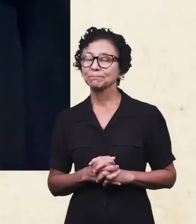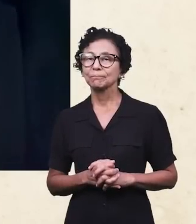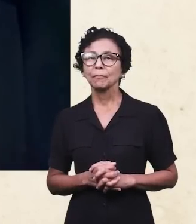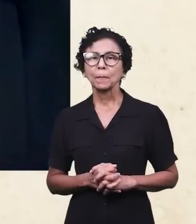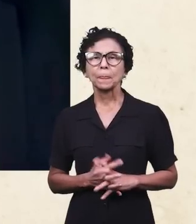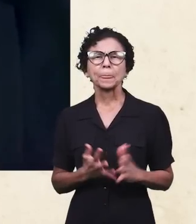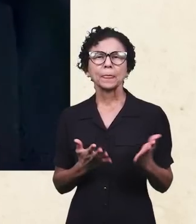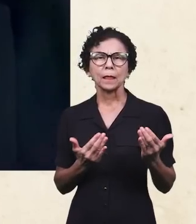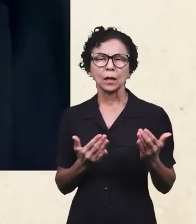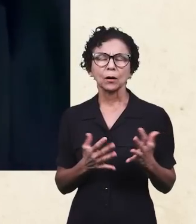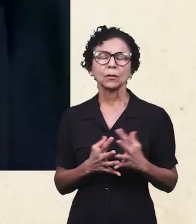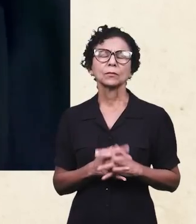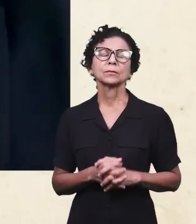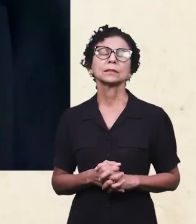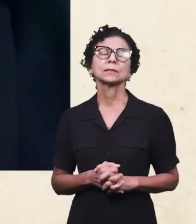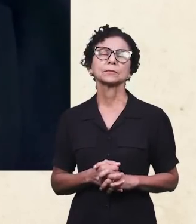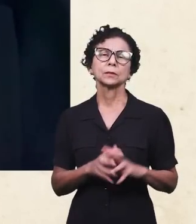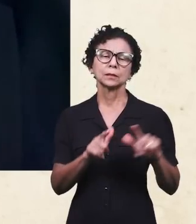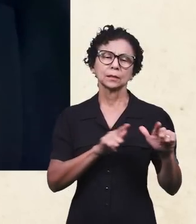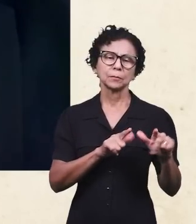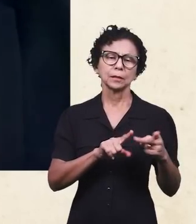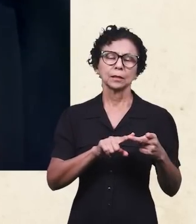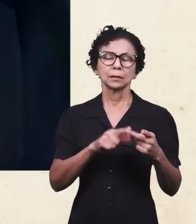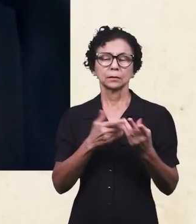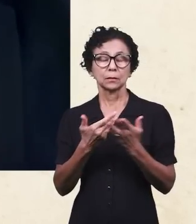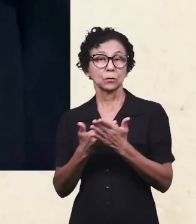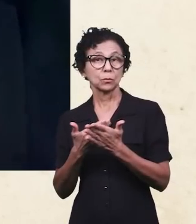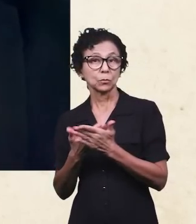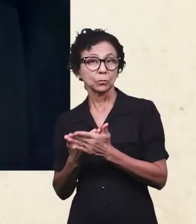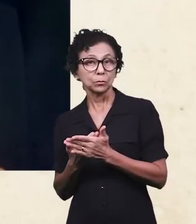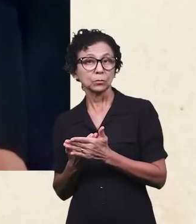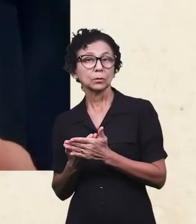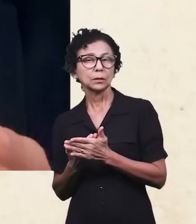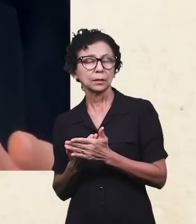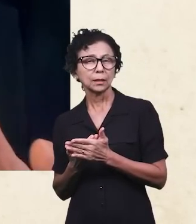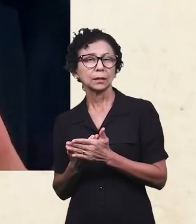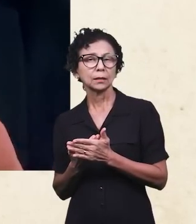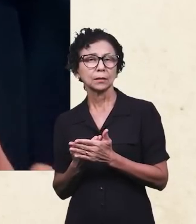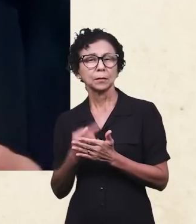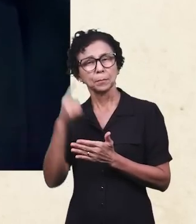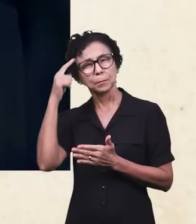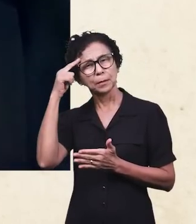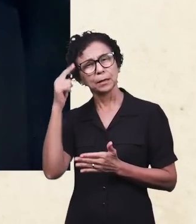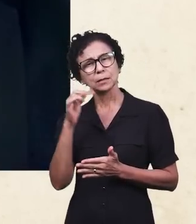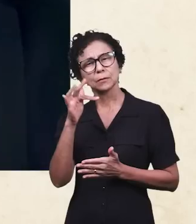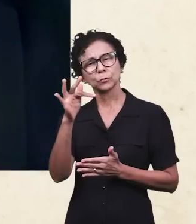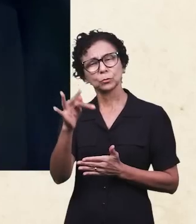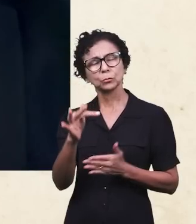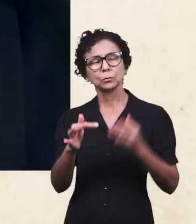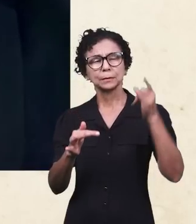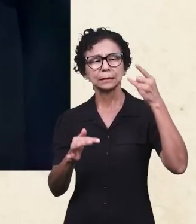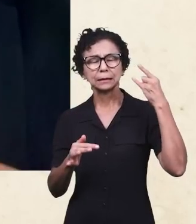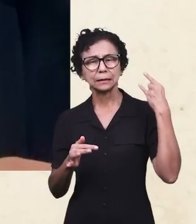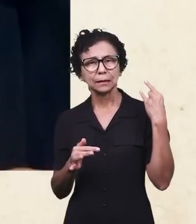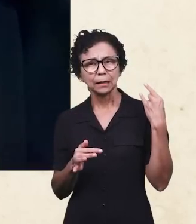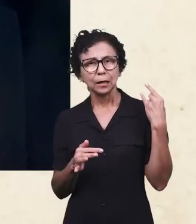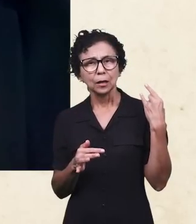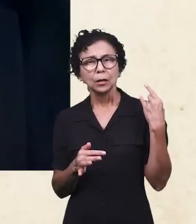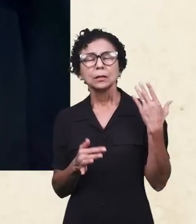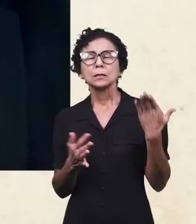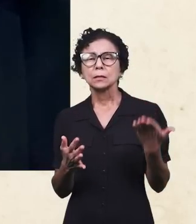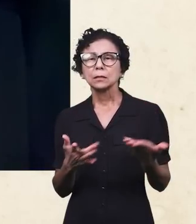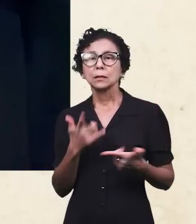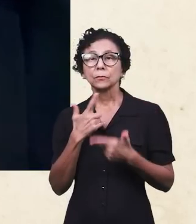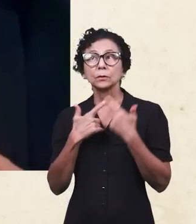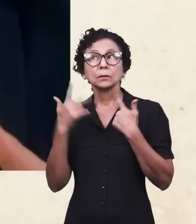jovens, façam tudo isso. Trabalhem, estudem, busquem a construção da vossa vida material. É desejo